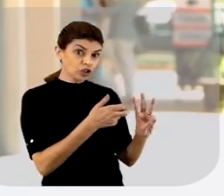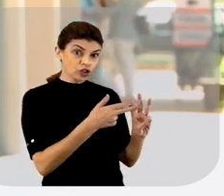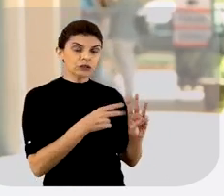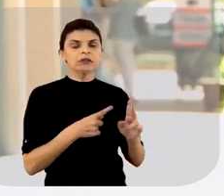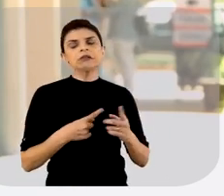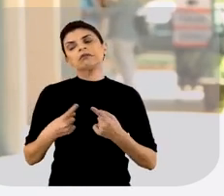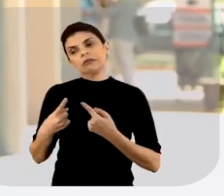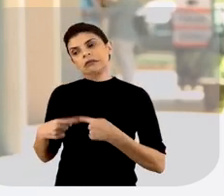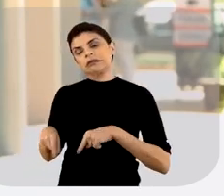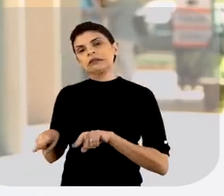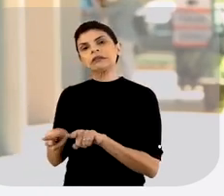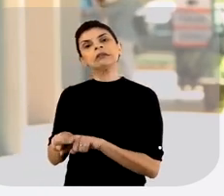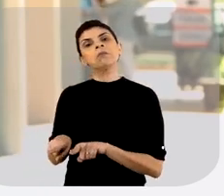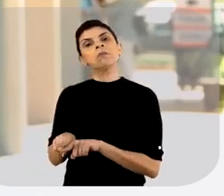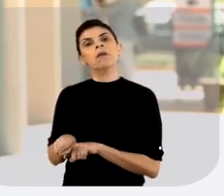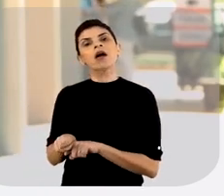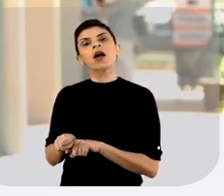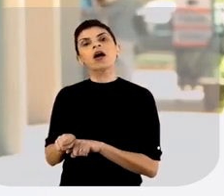também